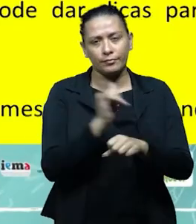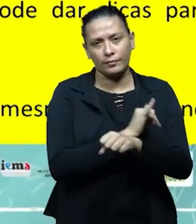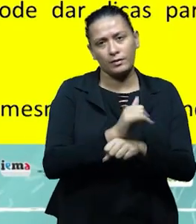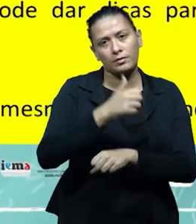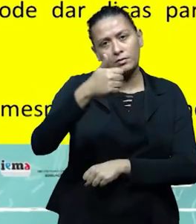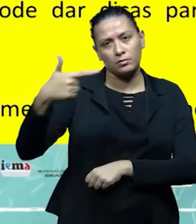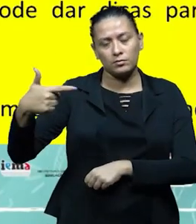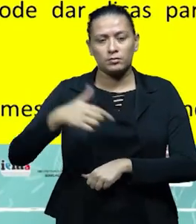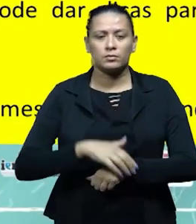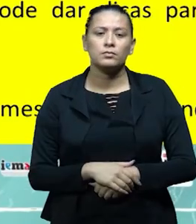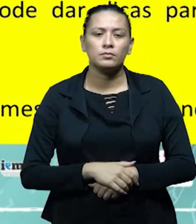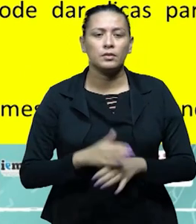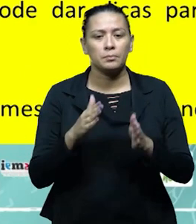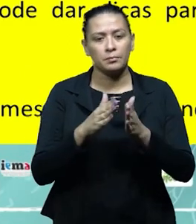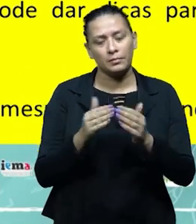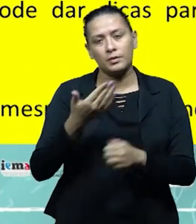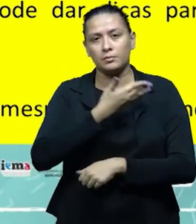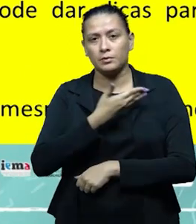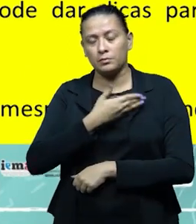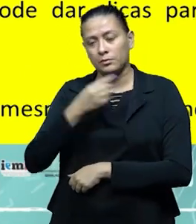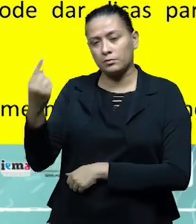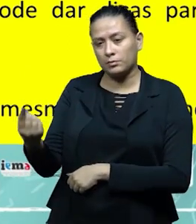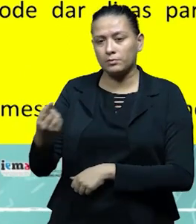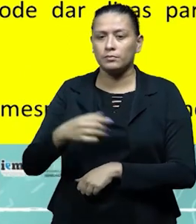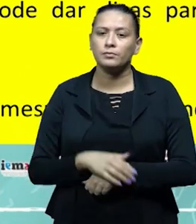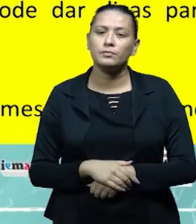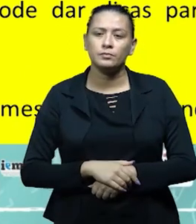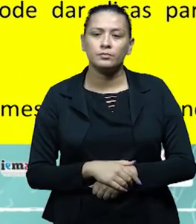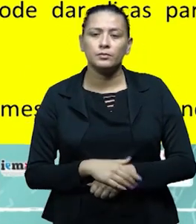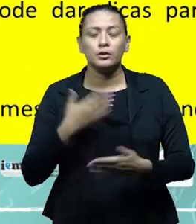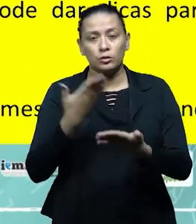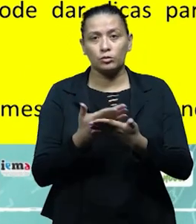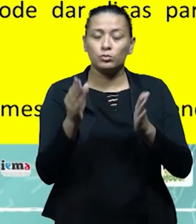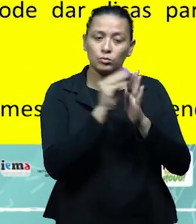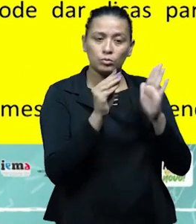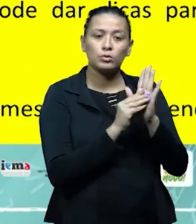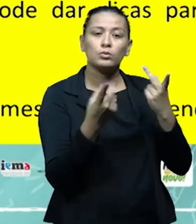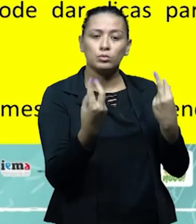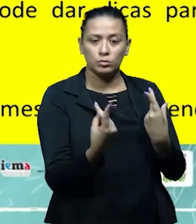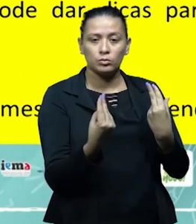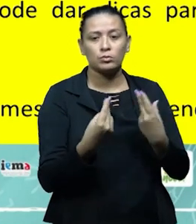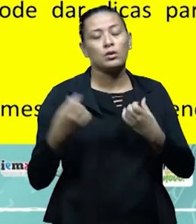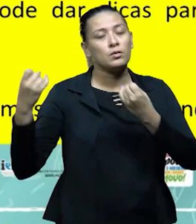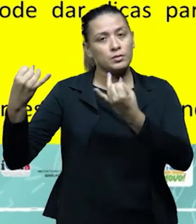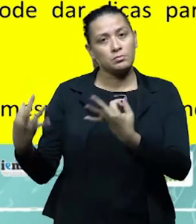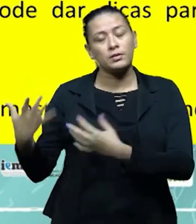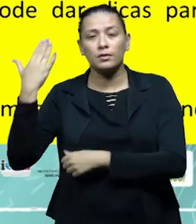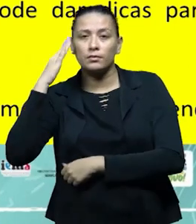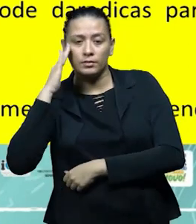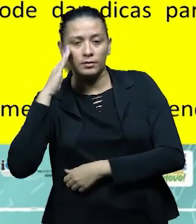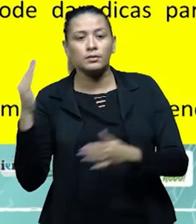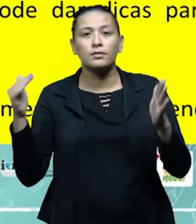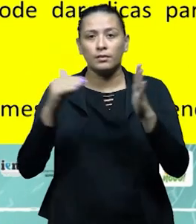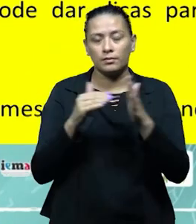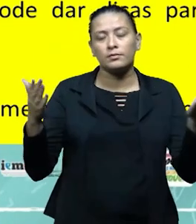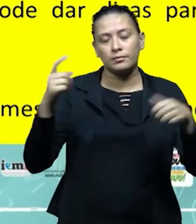12 peça para outros colegas estudarem que estudam o mesmo que você explicarem o que entenderam